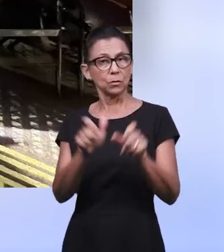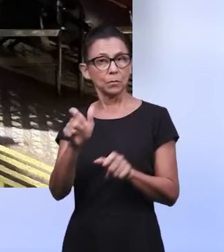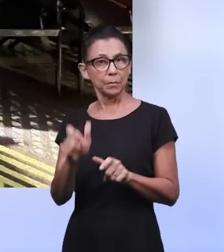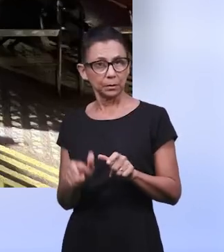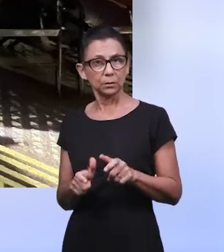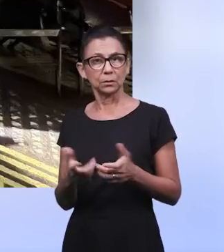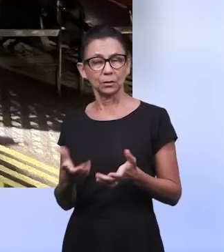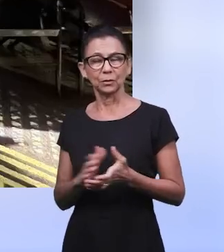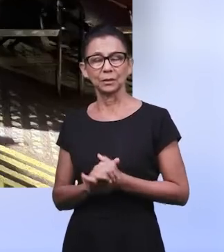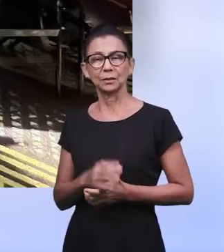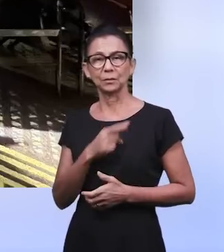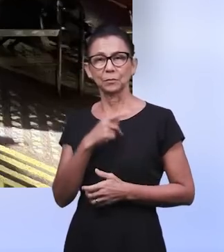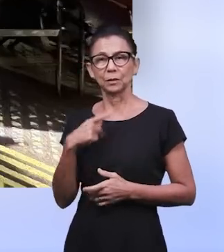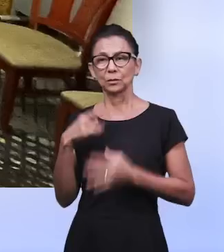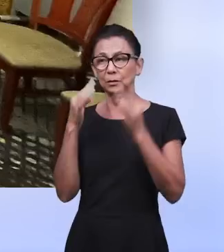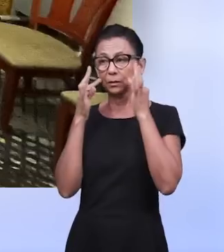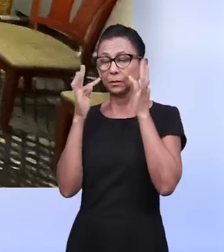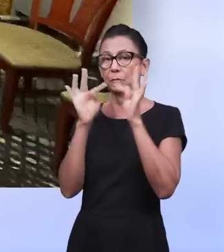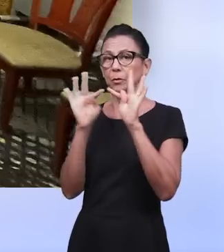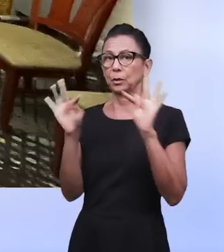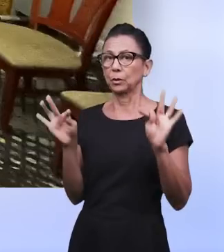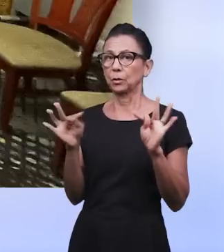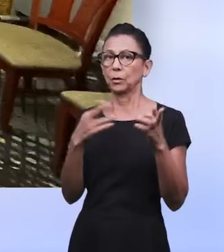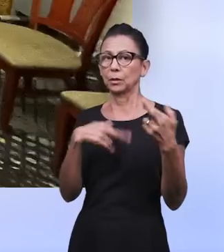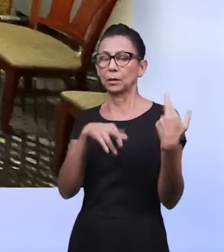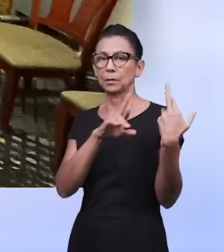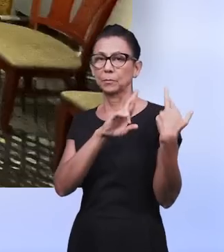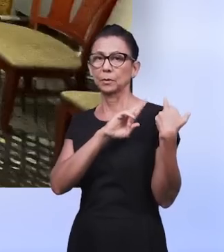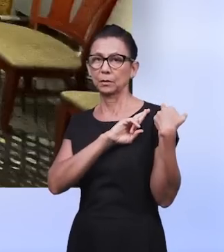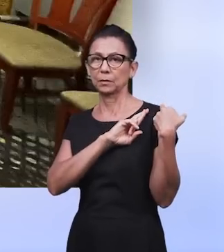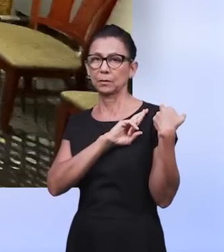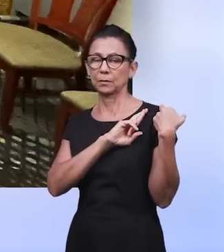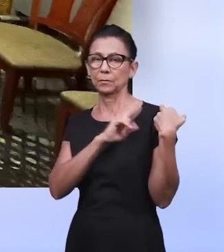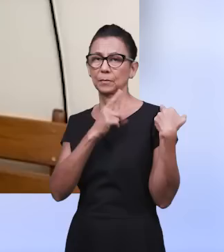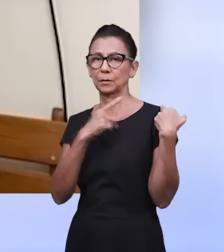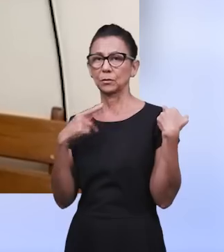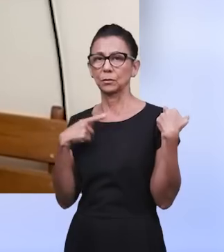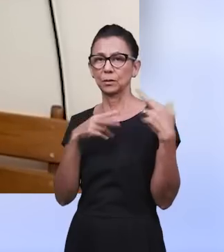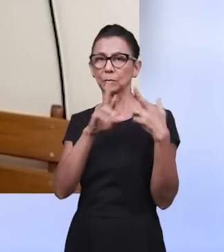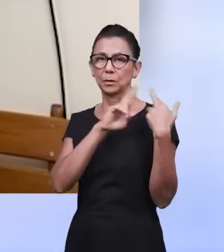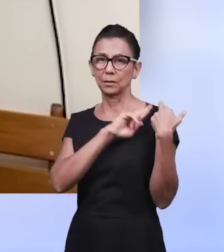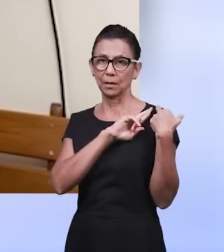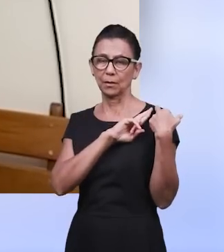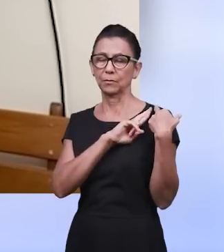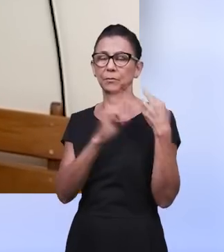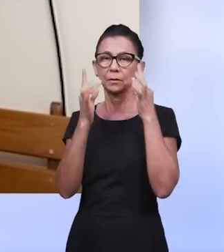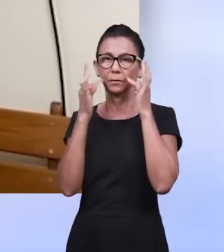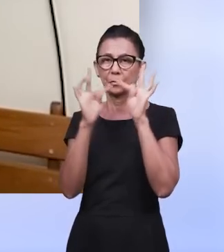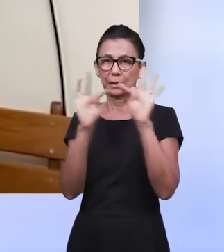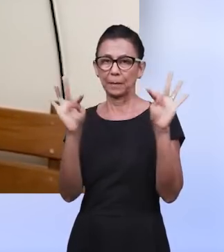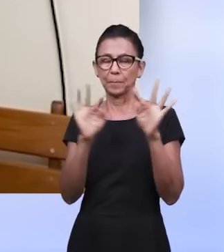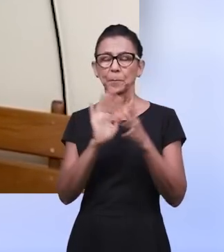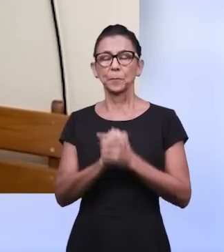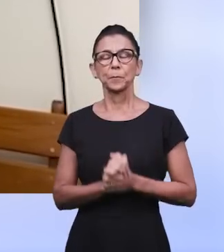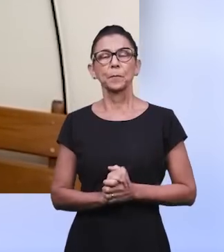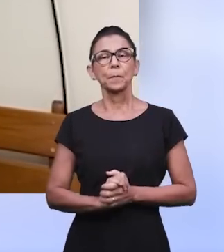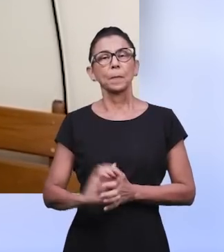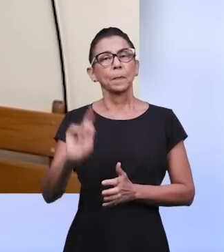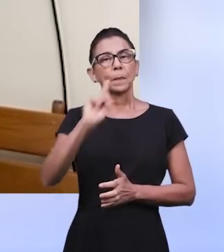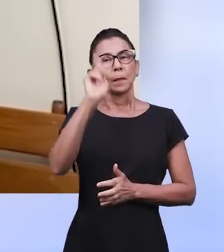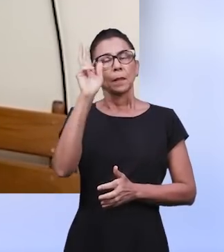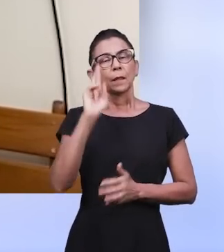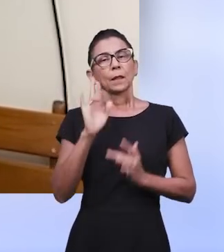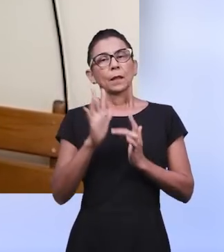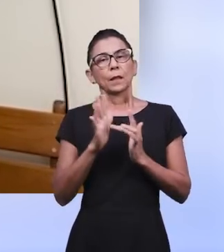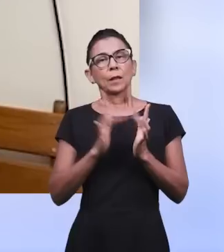nos contou o pastor Edgar Ogawa, que é o responsável pela ICM de Tampa. Nós queremos saudar a todos com a paz do Senhor Jesus.